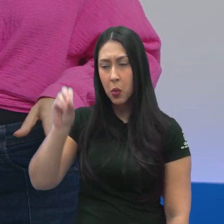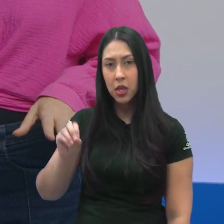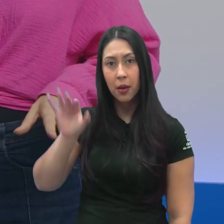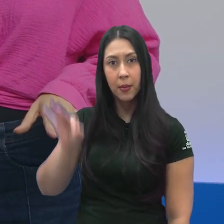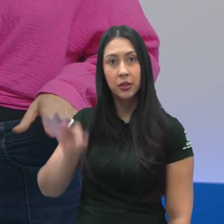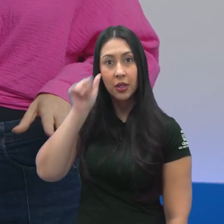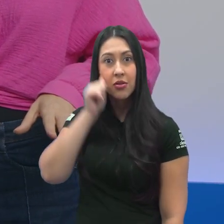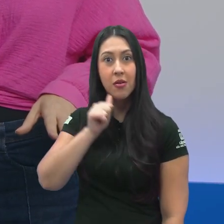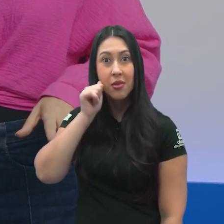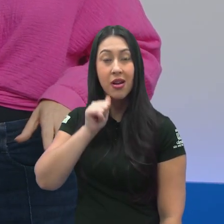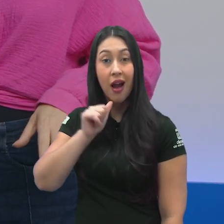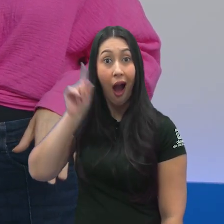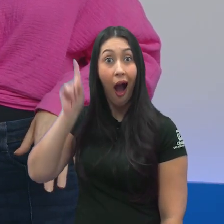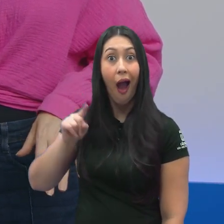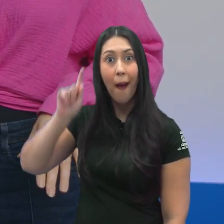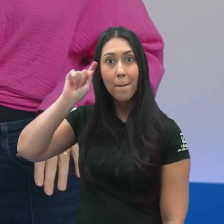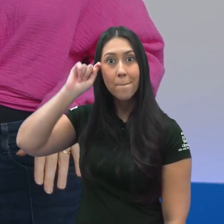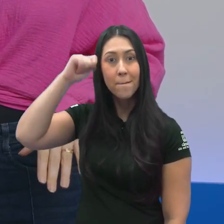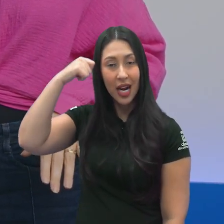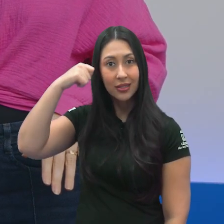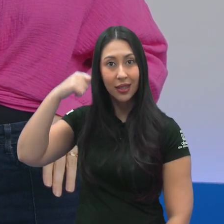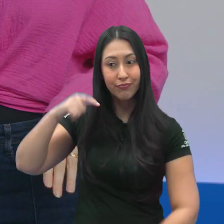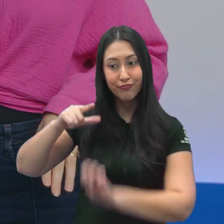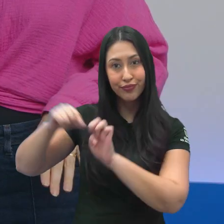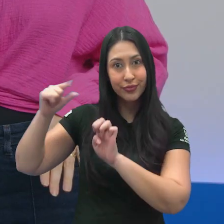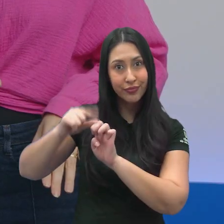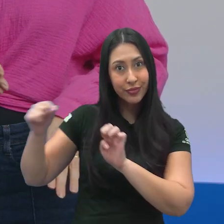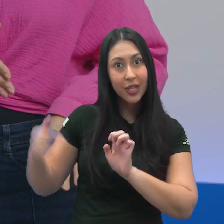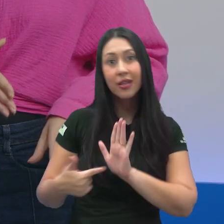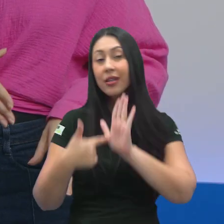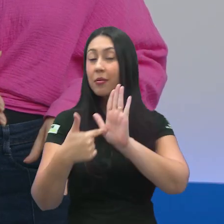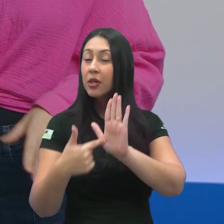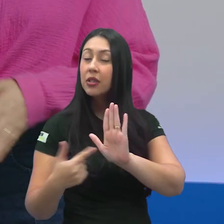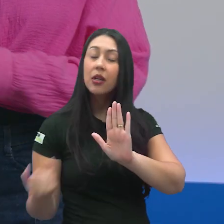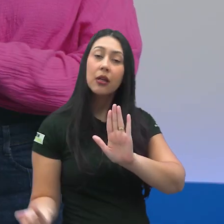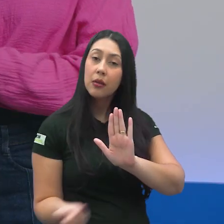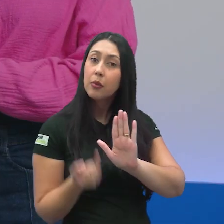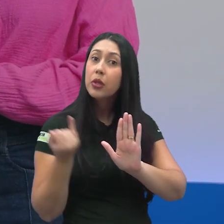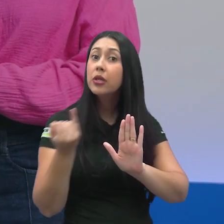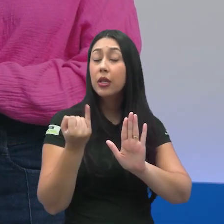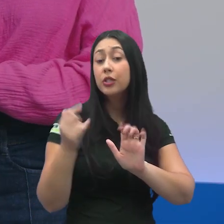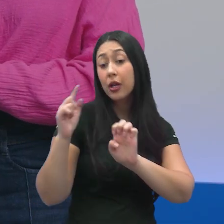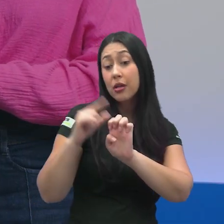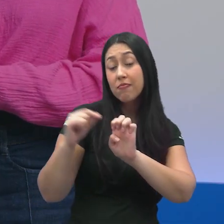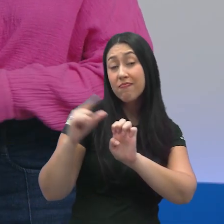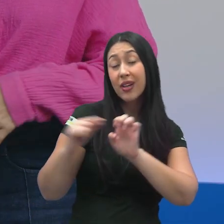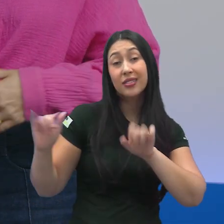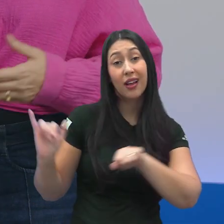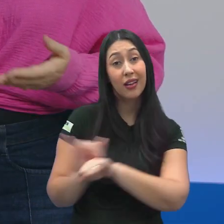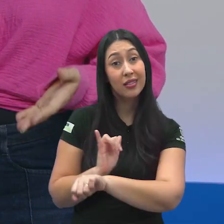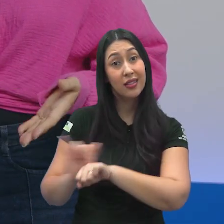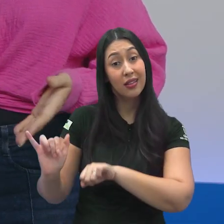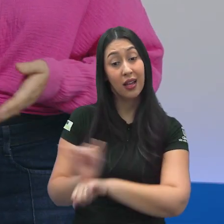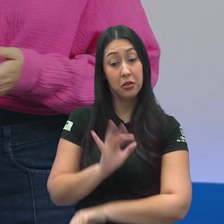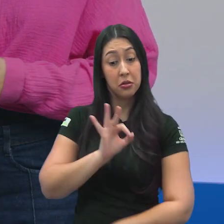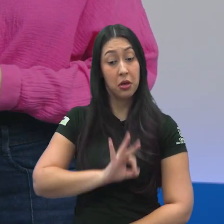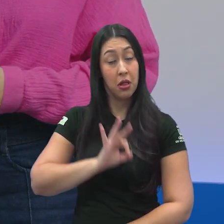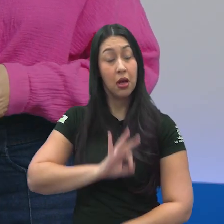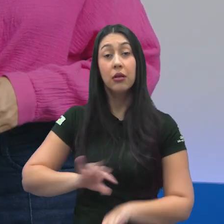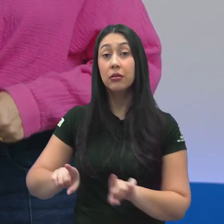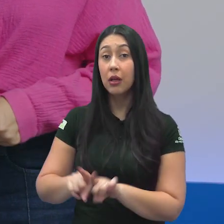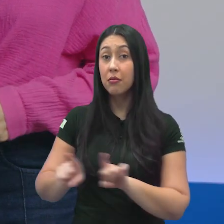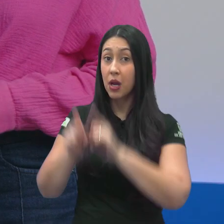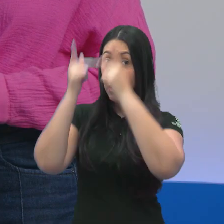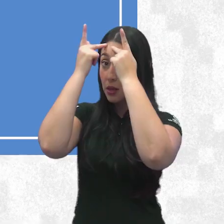das mulheres empreendedoras é negra, o que mostra o papel das micro e pequenas empresas como alternativa de renda